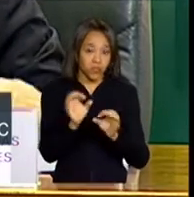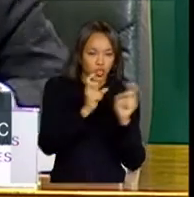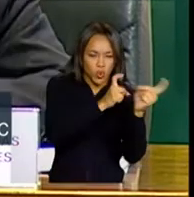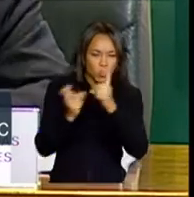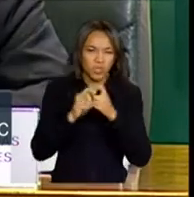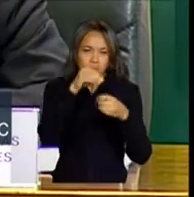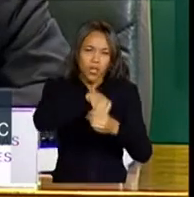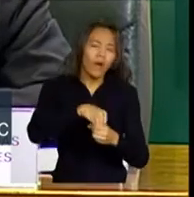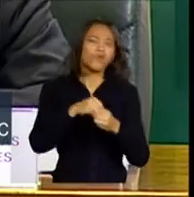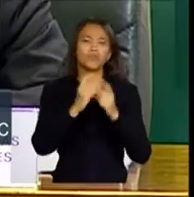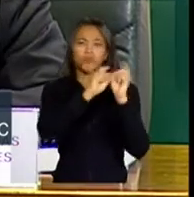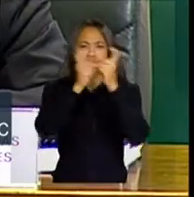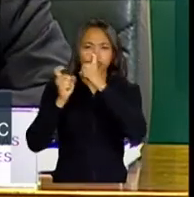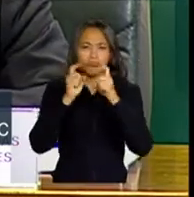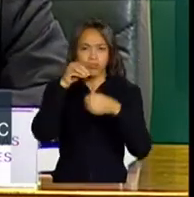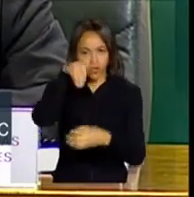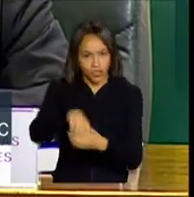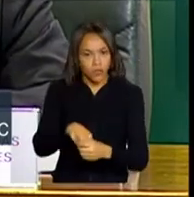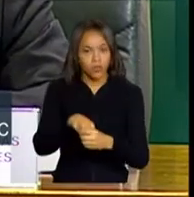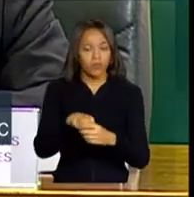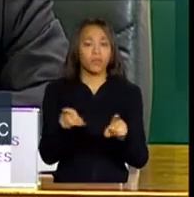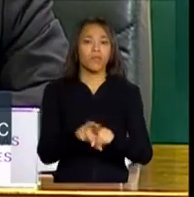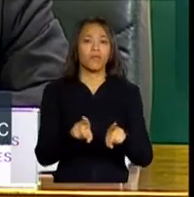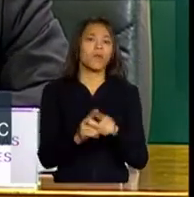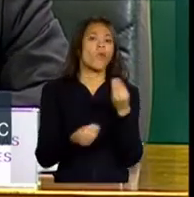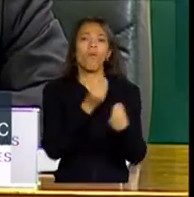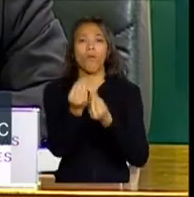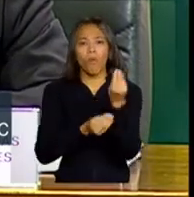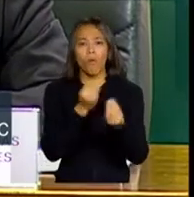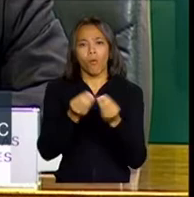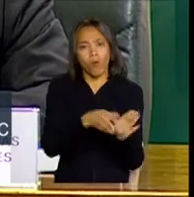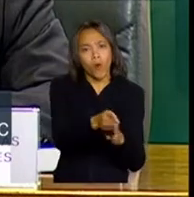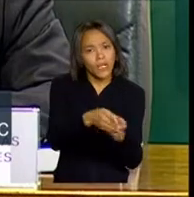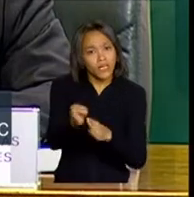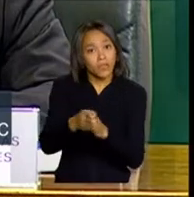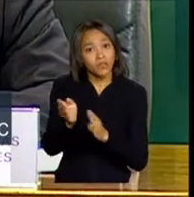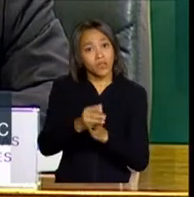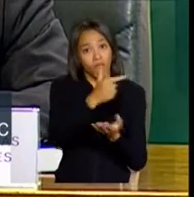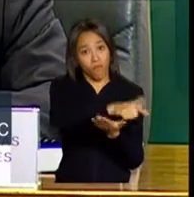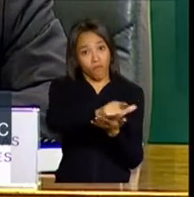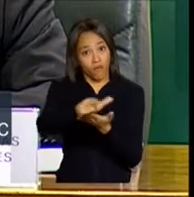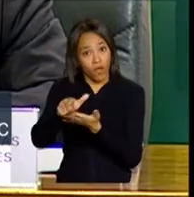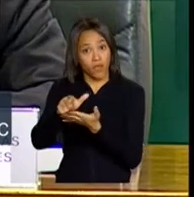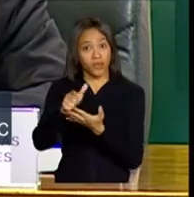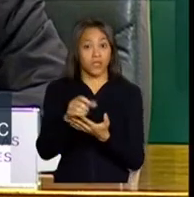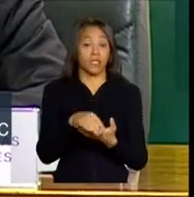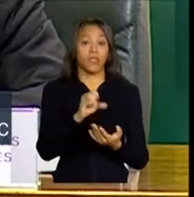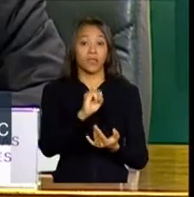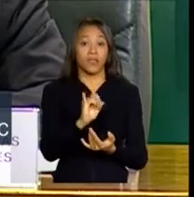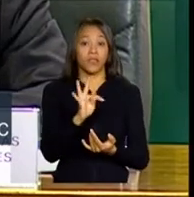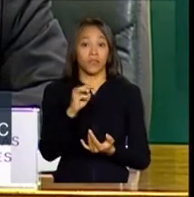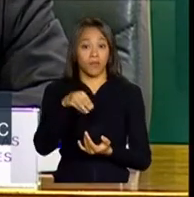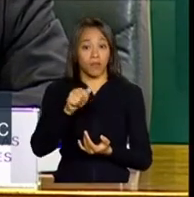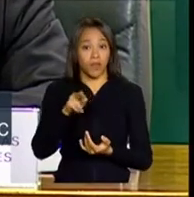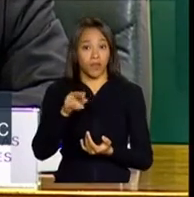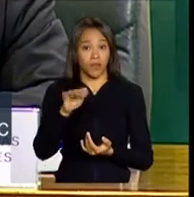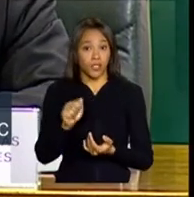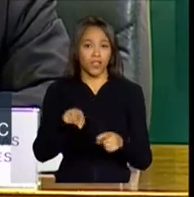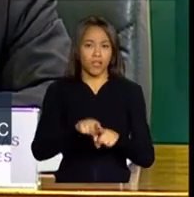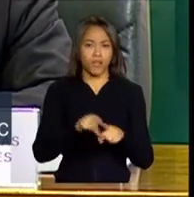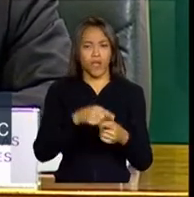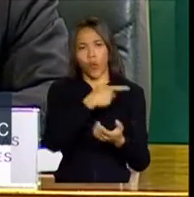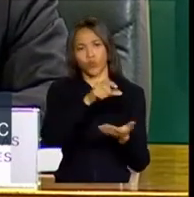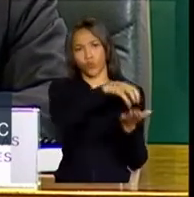mecanismo de solução de controversas como no assessoramento as demais unidades do Itamarati e a outros órgãos do governo brasileiro